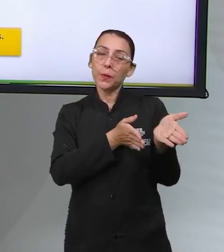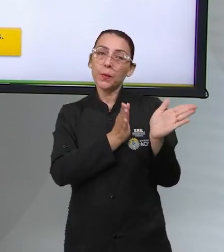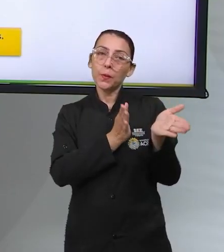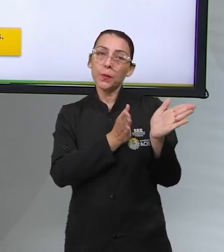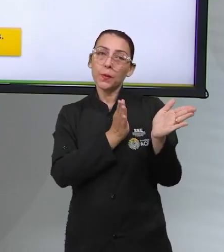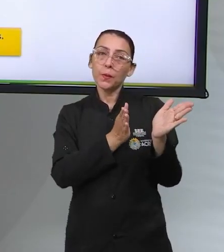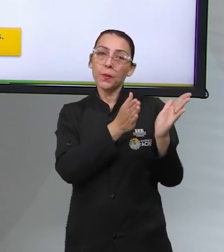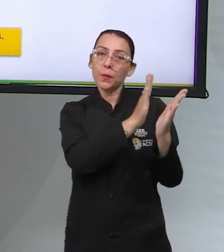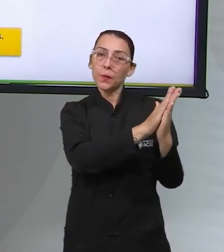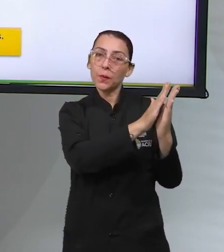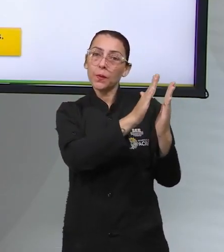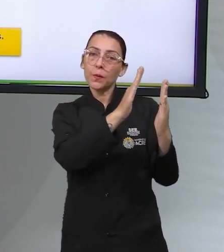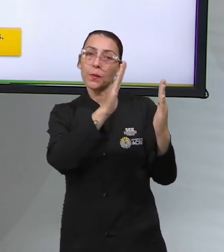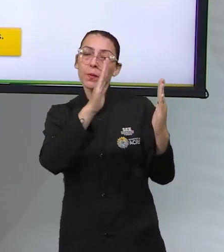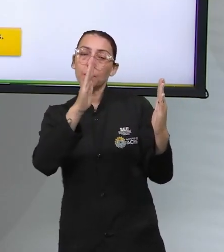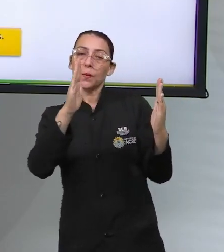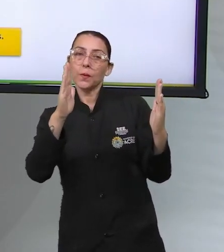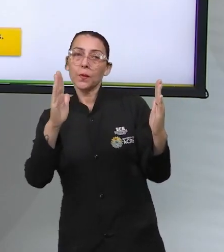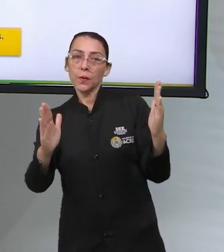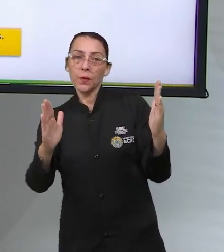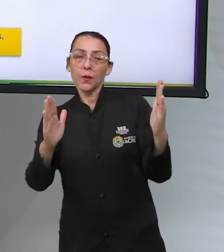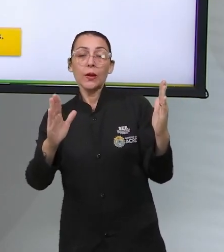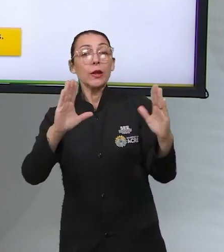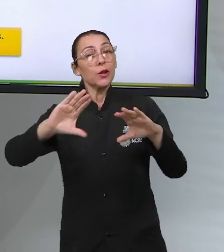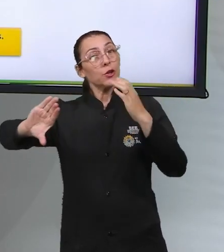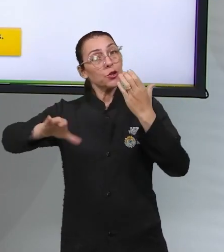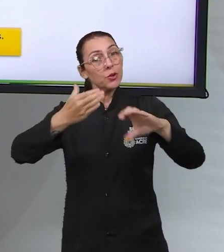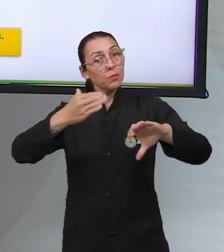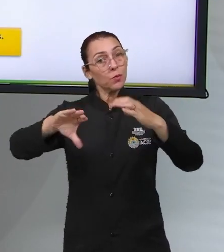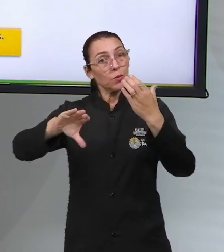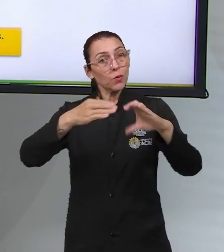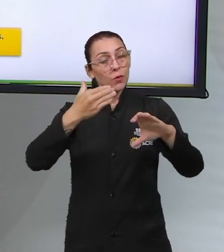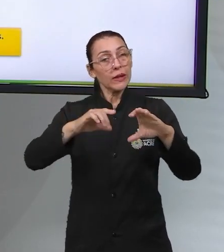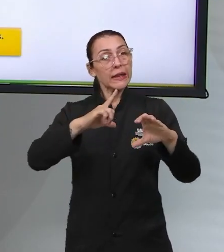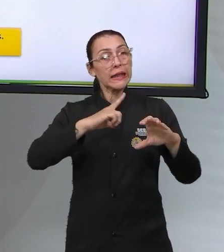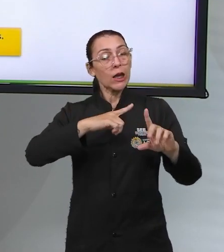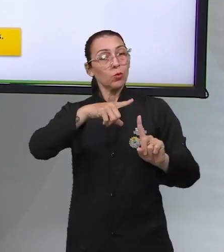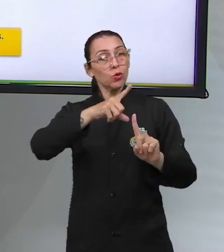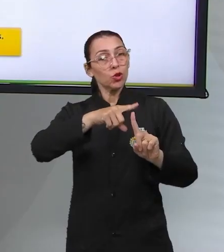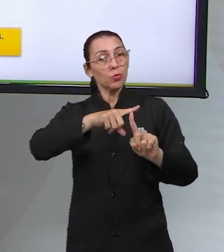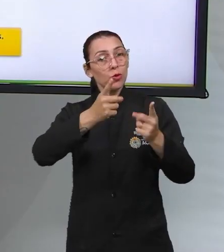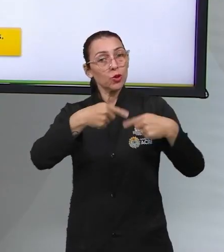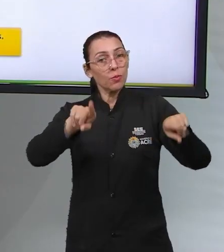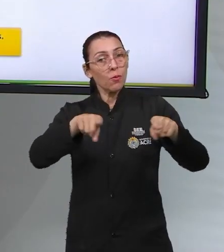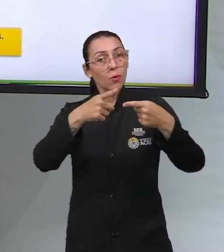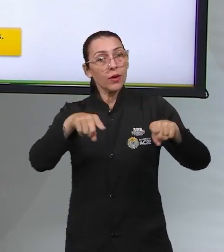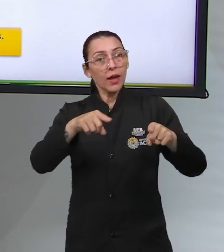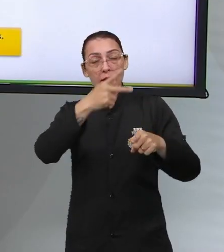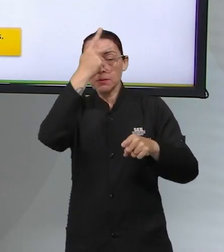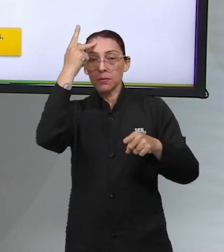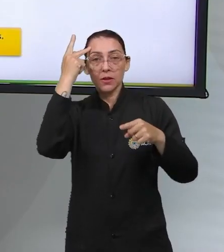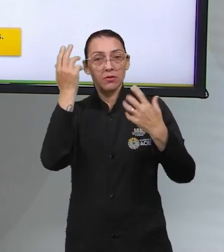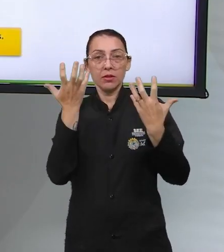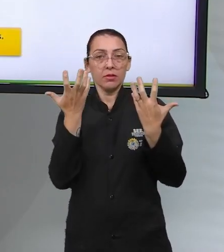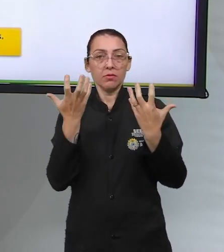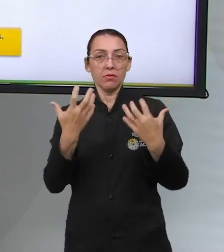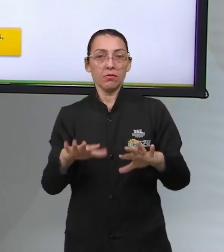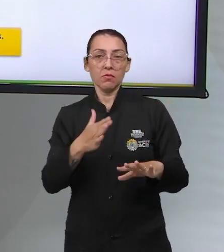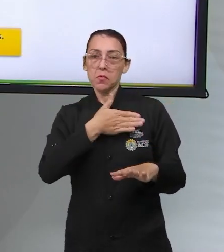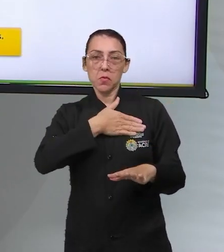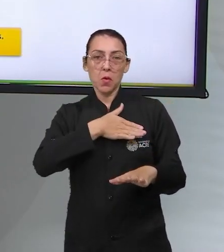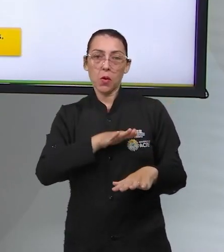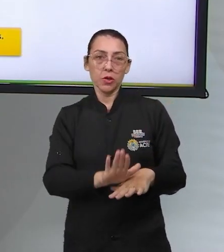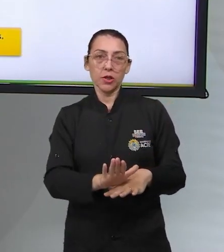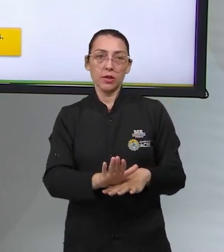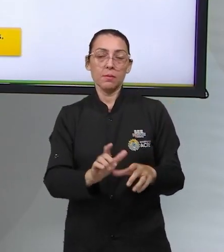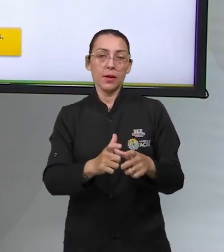um segmento de música, possuem um estilo musical que muitas das vezes não é atrativo